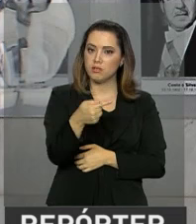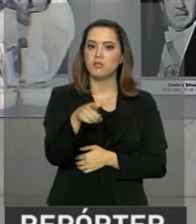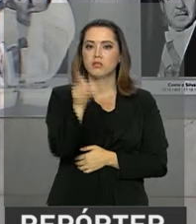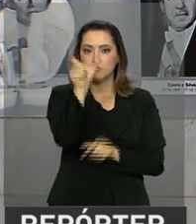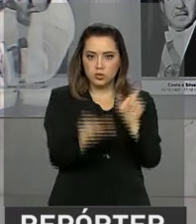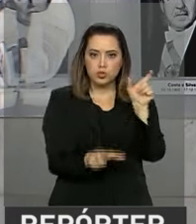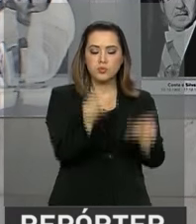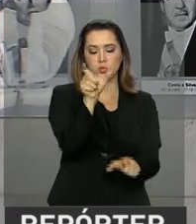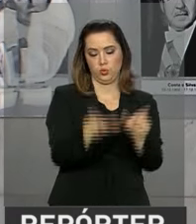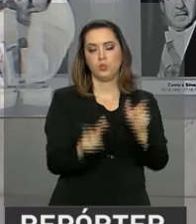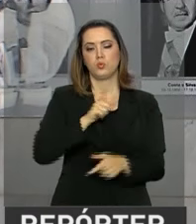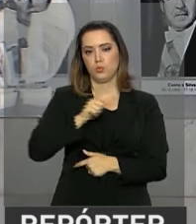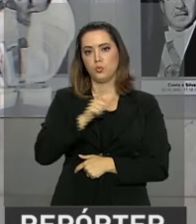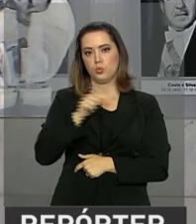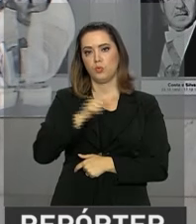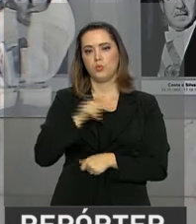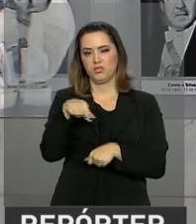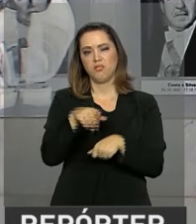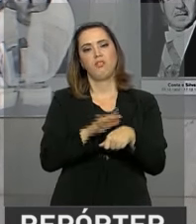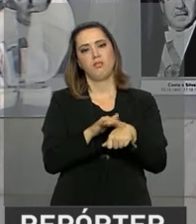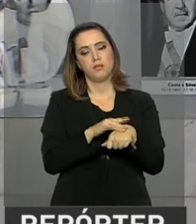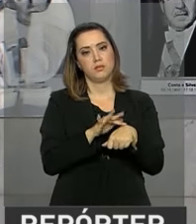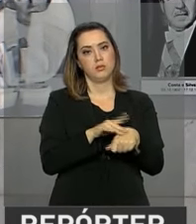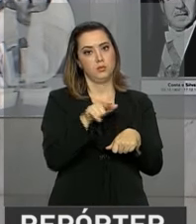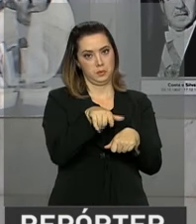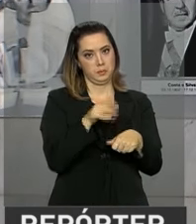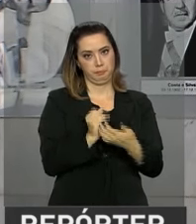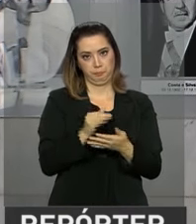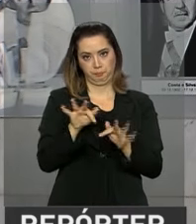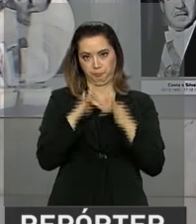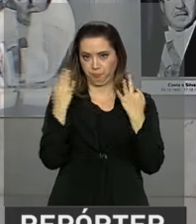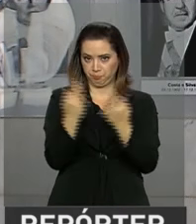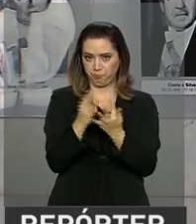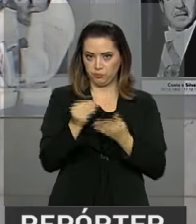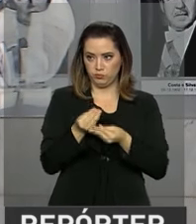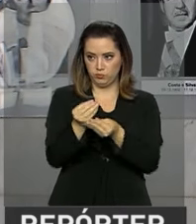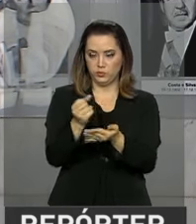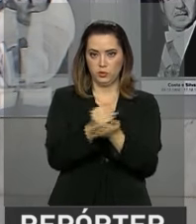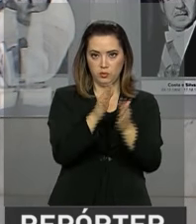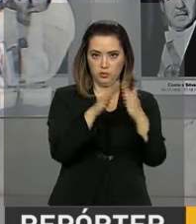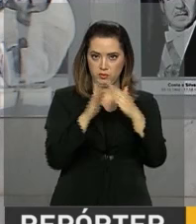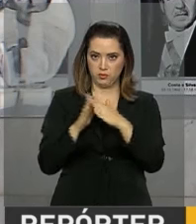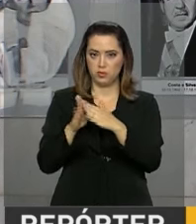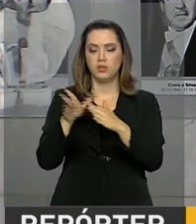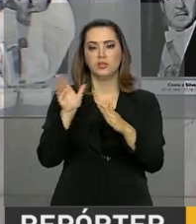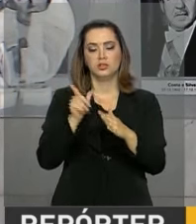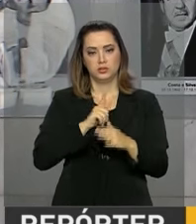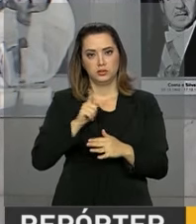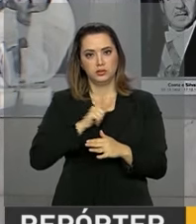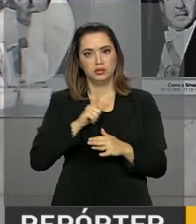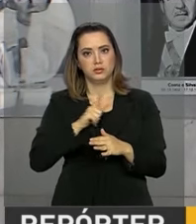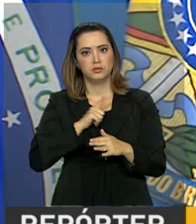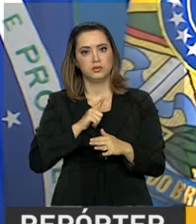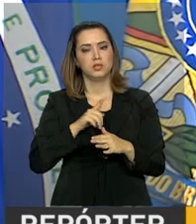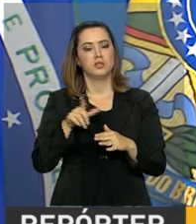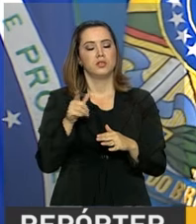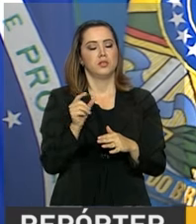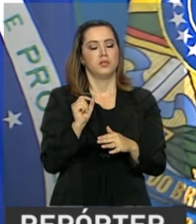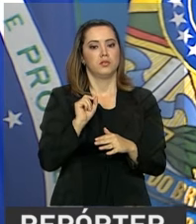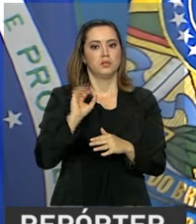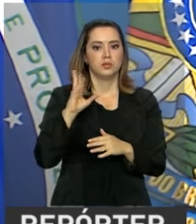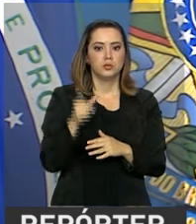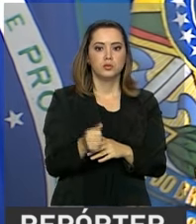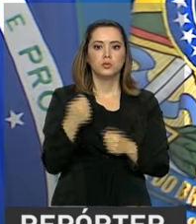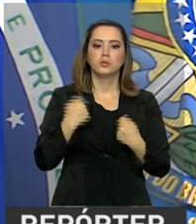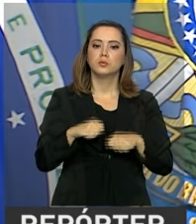microcefalia no país. As moradias destinadas a essas famílias vão estar adaptadas para necessidades especiais. O